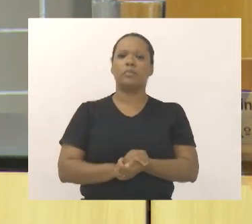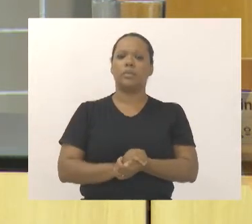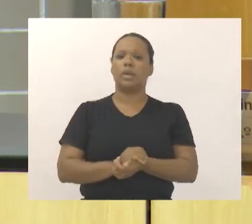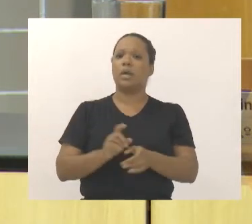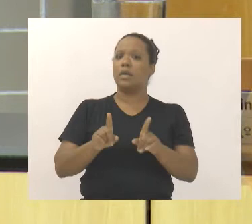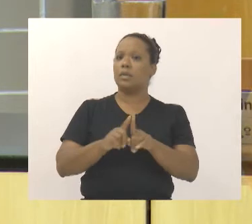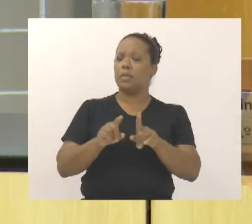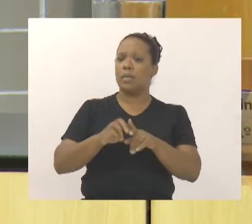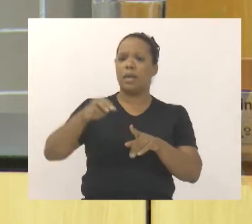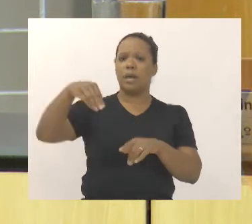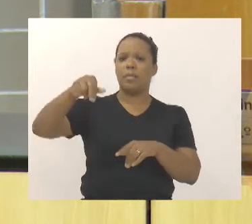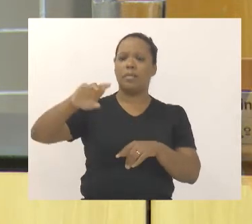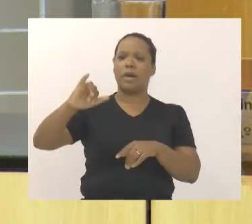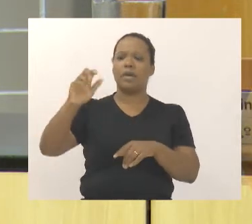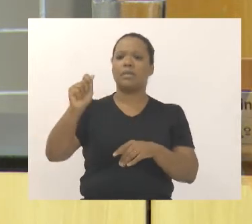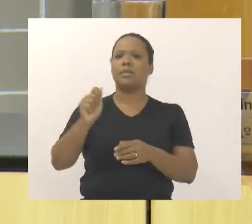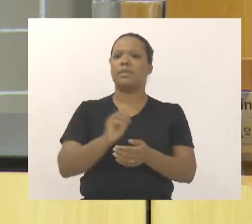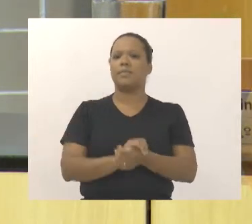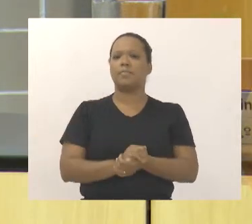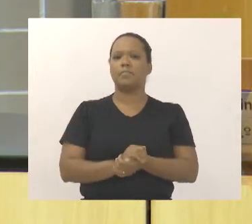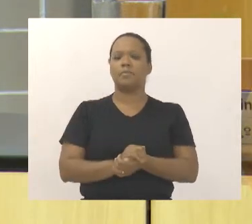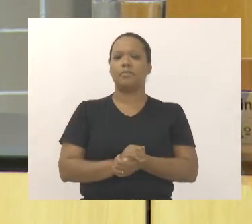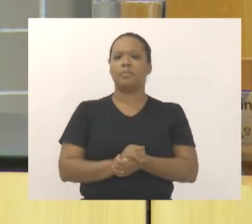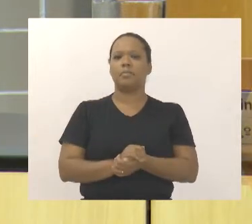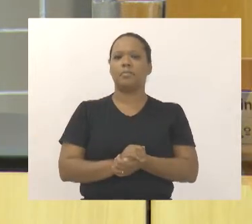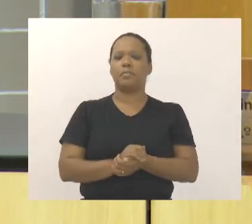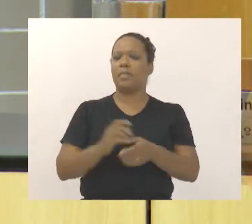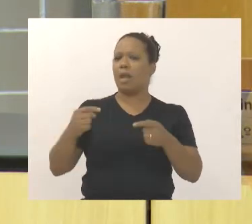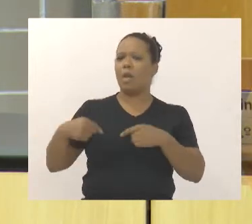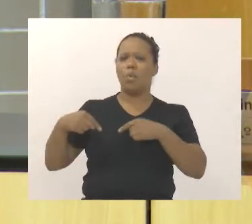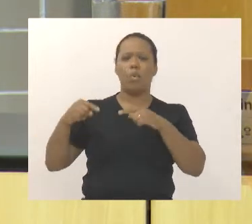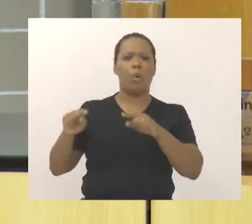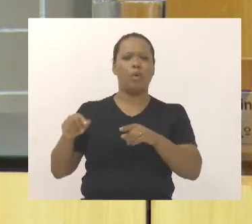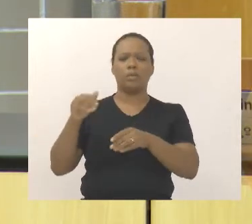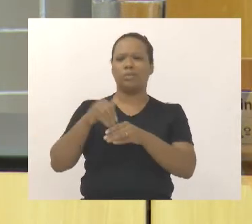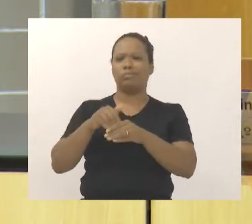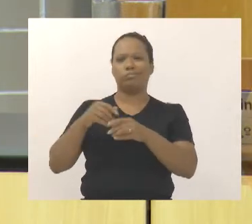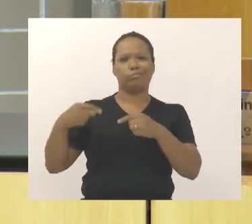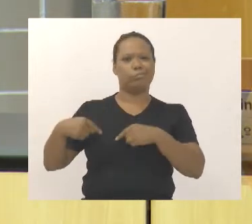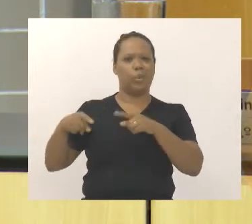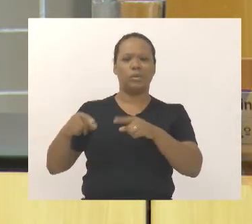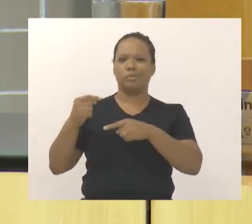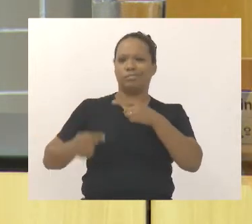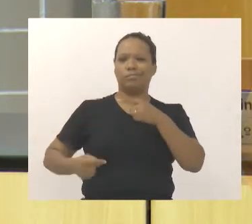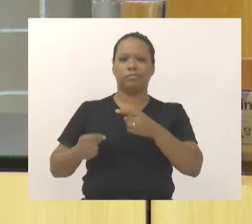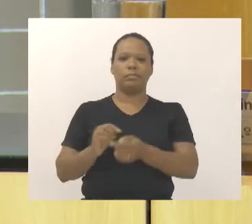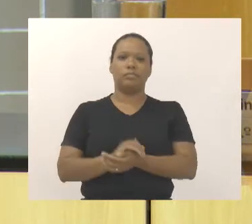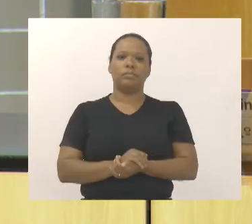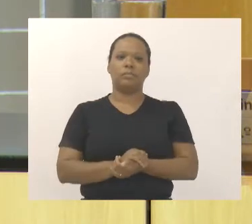a doutora Márcia, e eu serei contrário ao projeto.